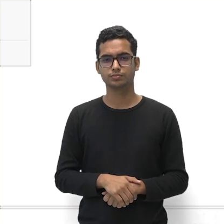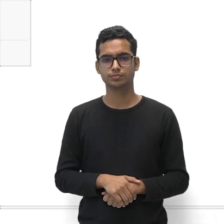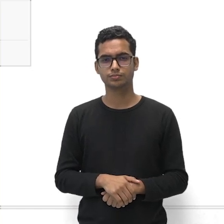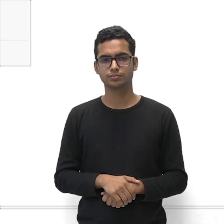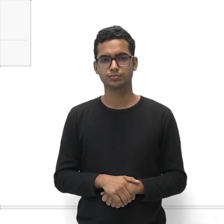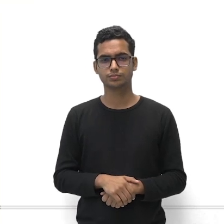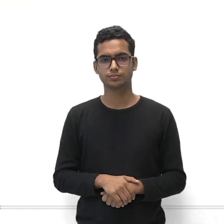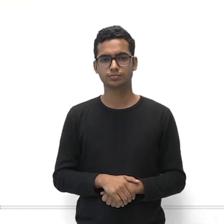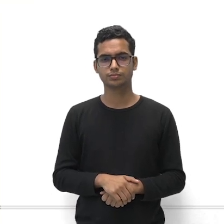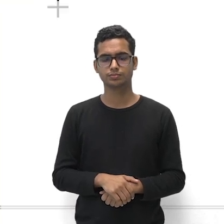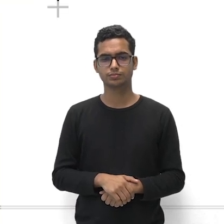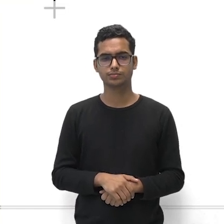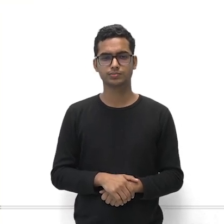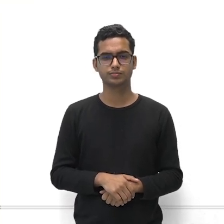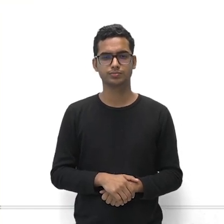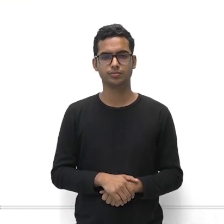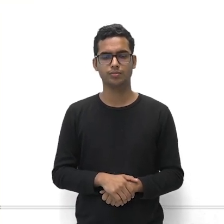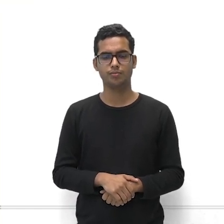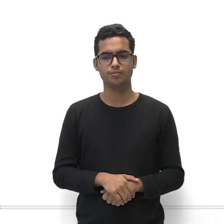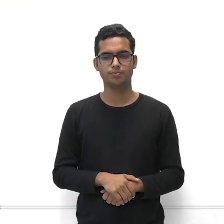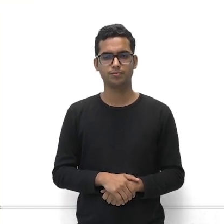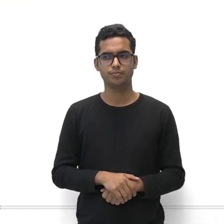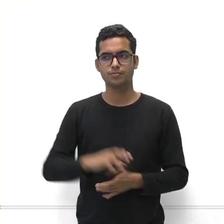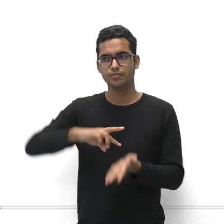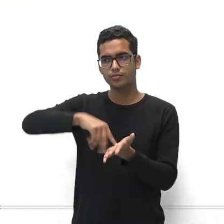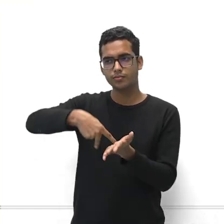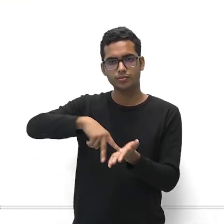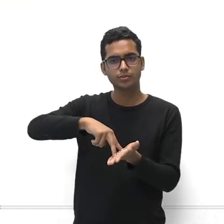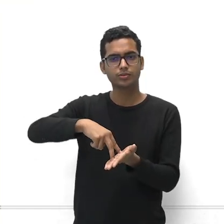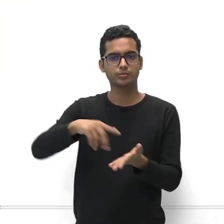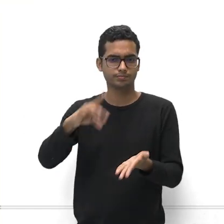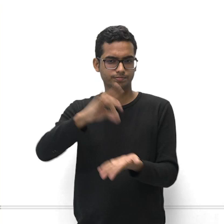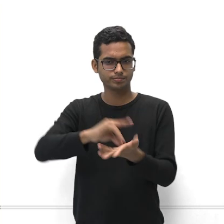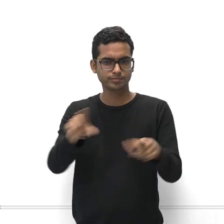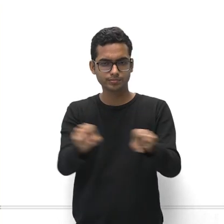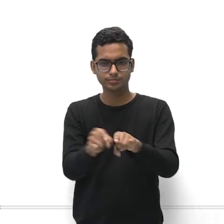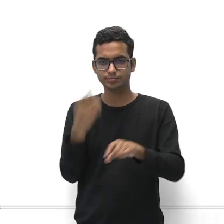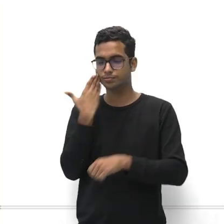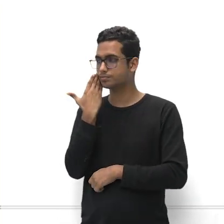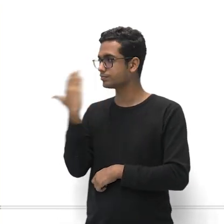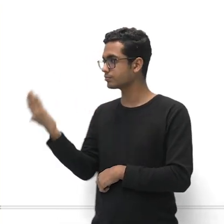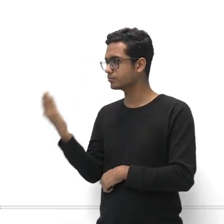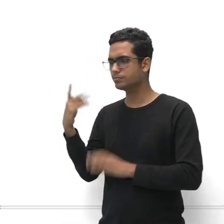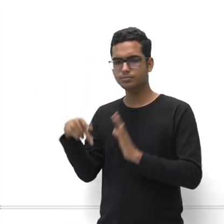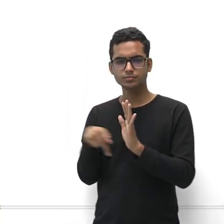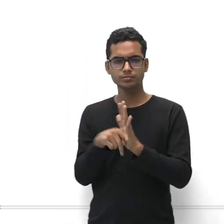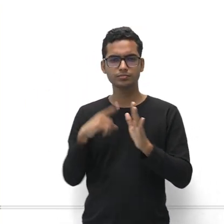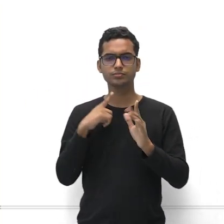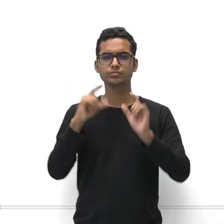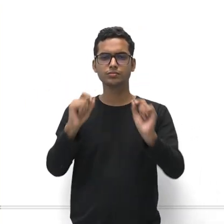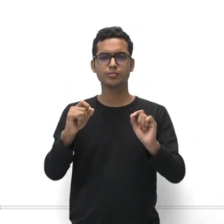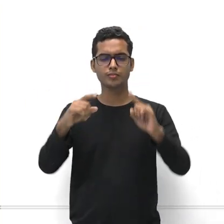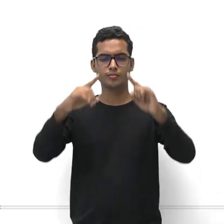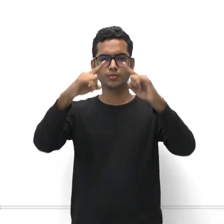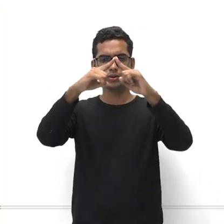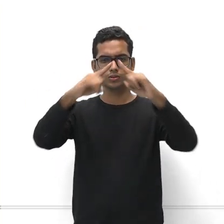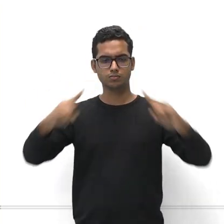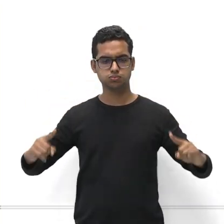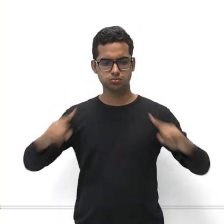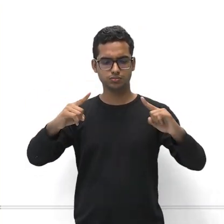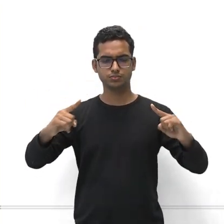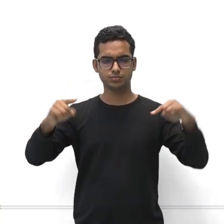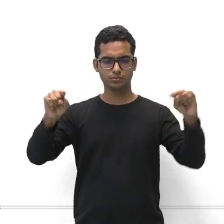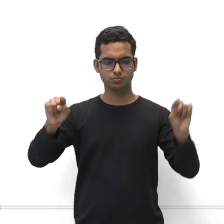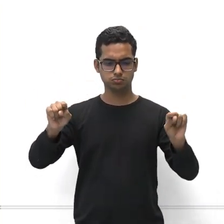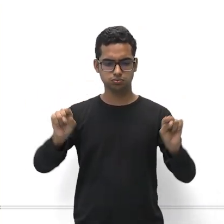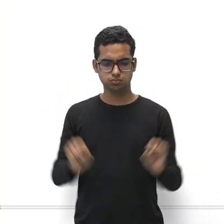régua e compasso, né? Ó, tá aí o nosso losango. Então, necessariamente esses lados paralelos aqui, né, eles vão